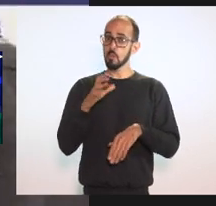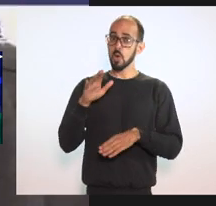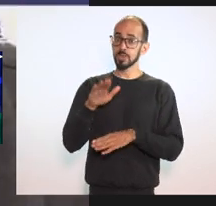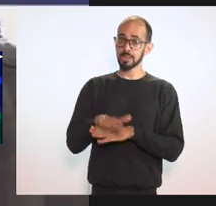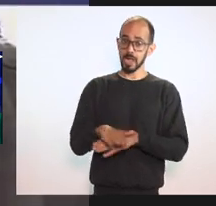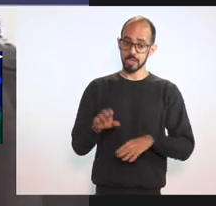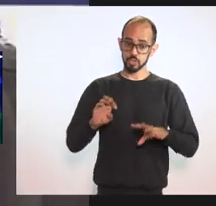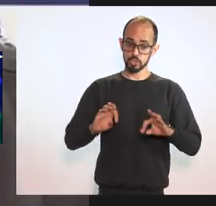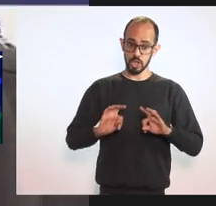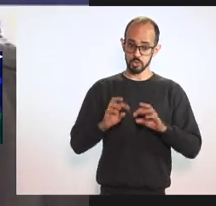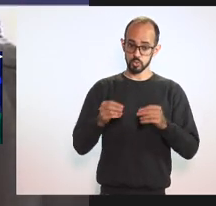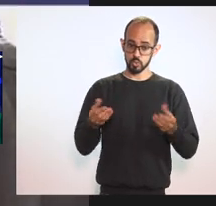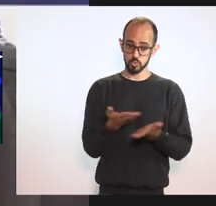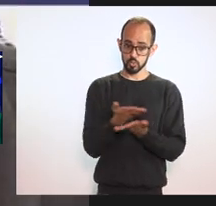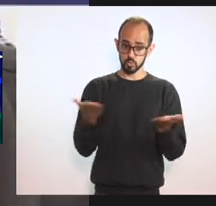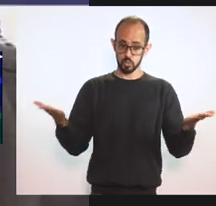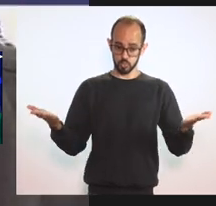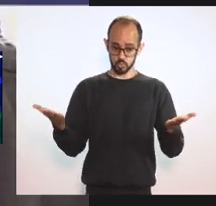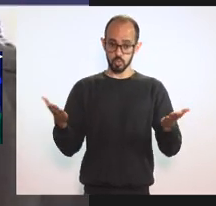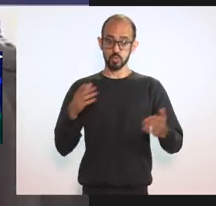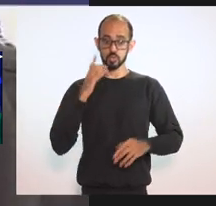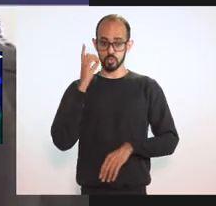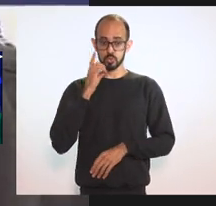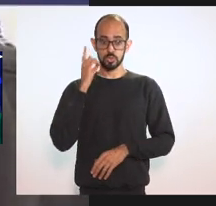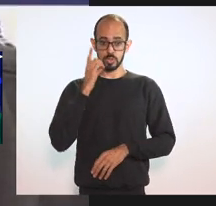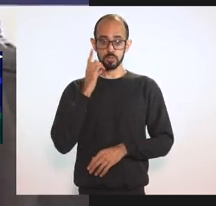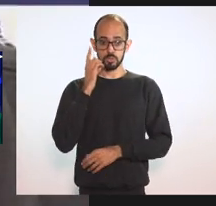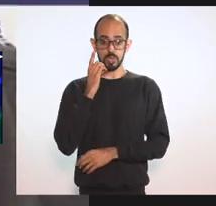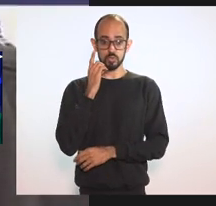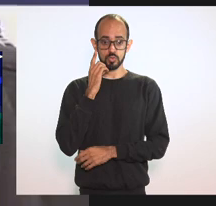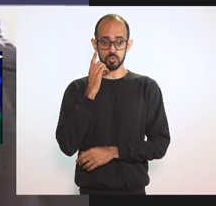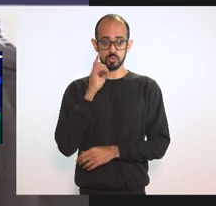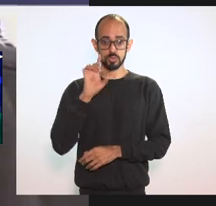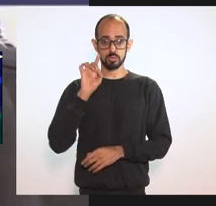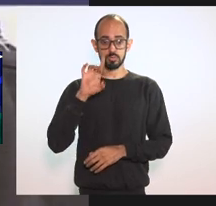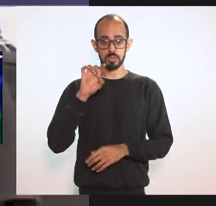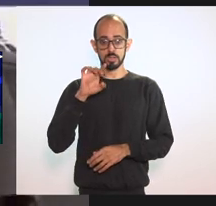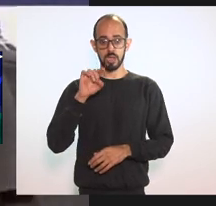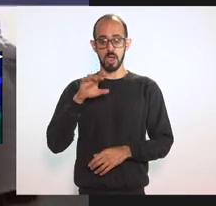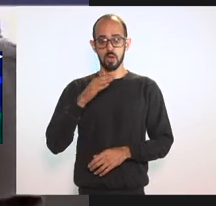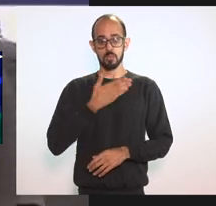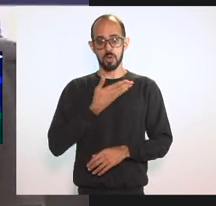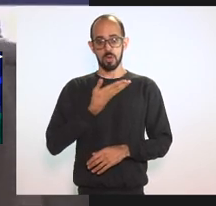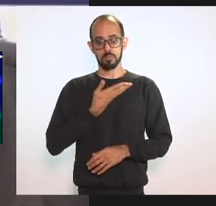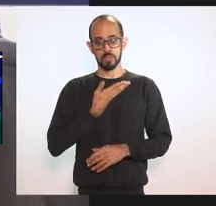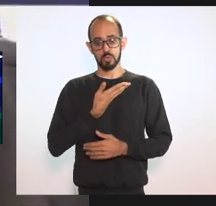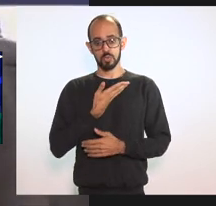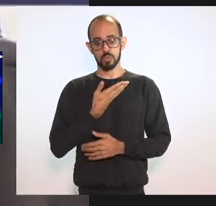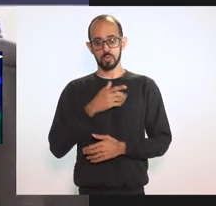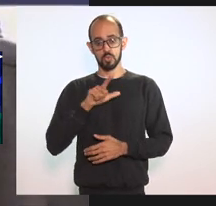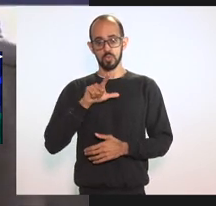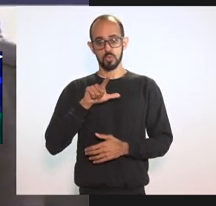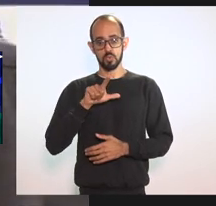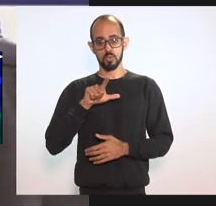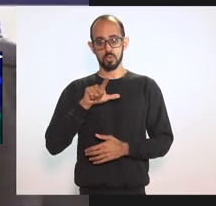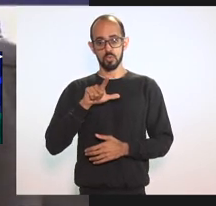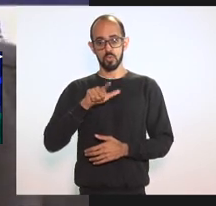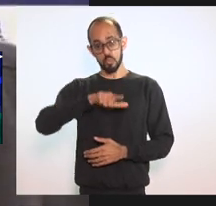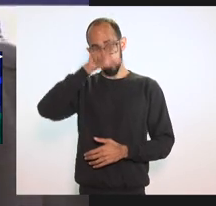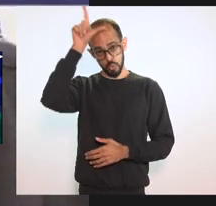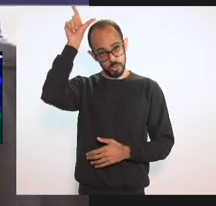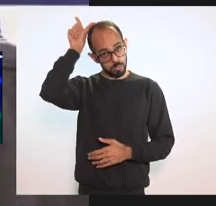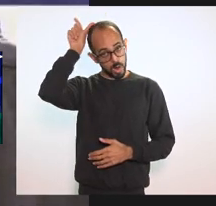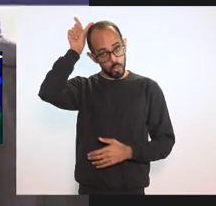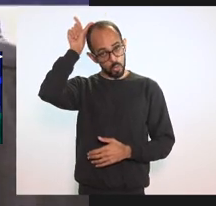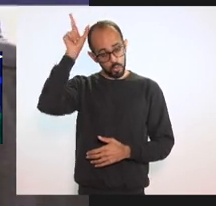deputados Boa tarde a todos os deputados a especialmente meu amigo aí Luiz Paulo que o